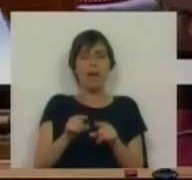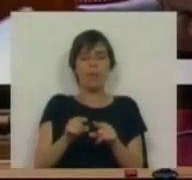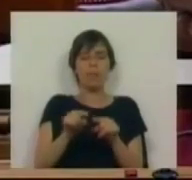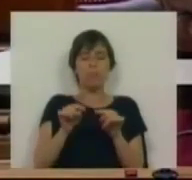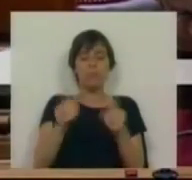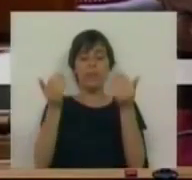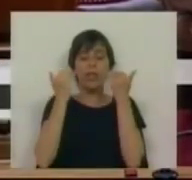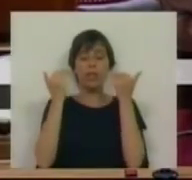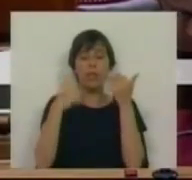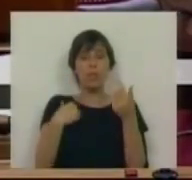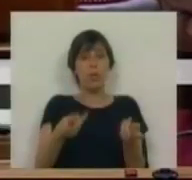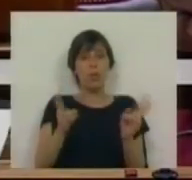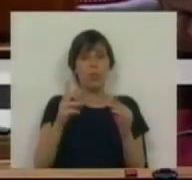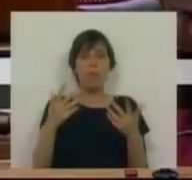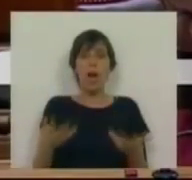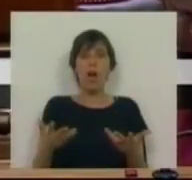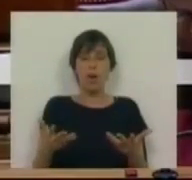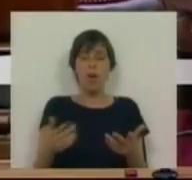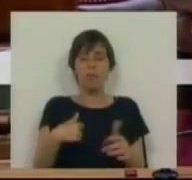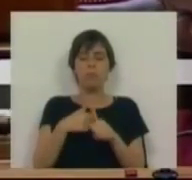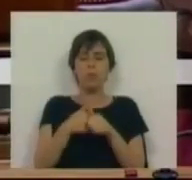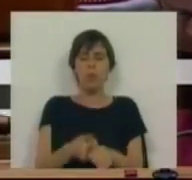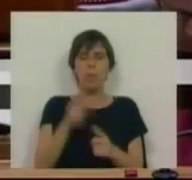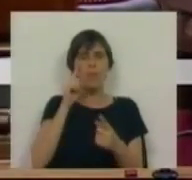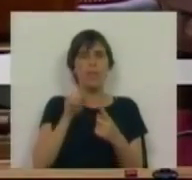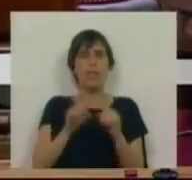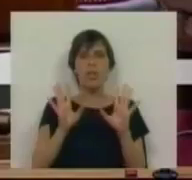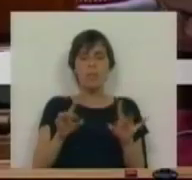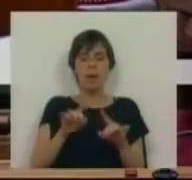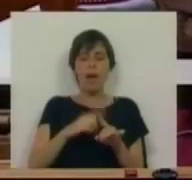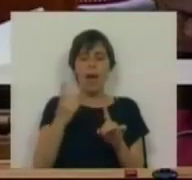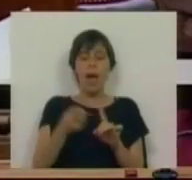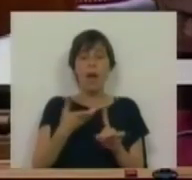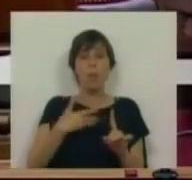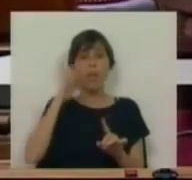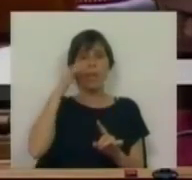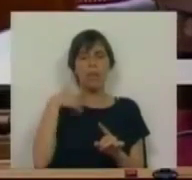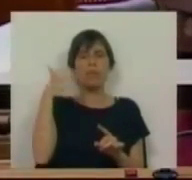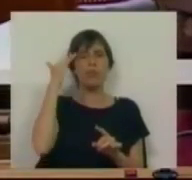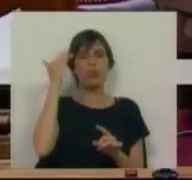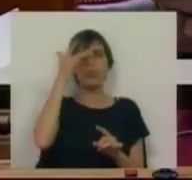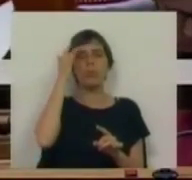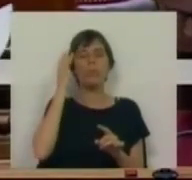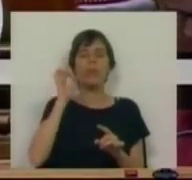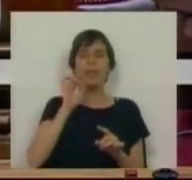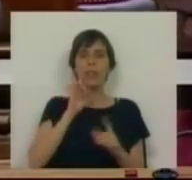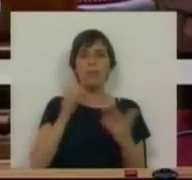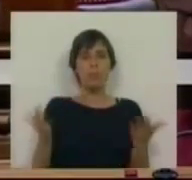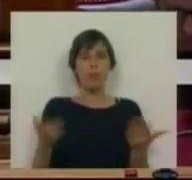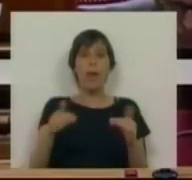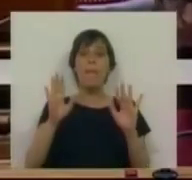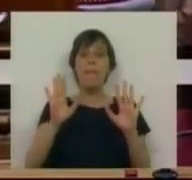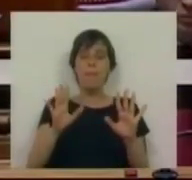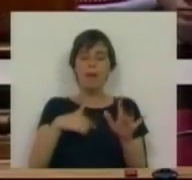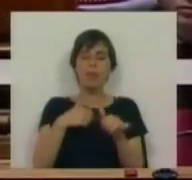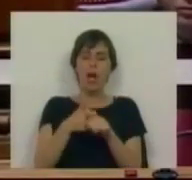com esta informação de que dispomos nesta altura, que cumpriremos as metas deste ano para o déficit, o que eu julgo é importante.